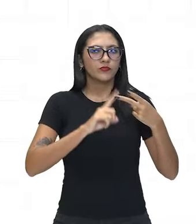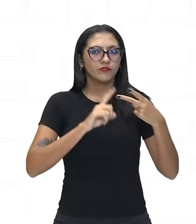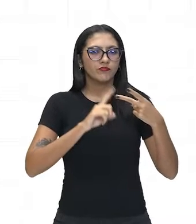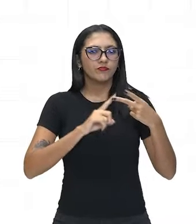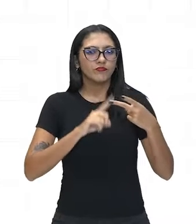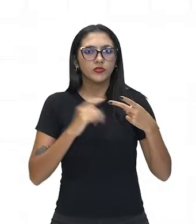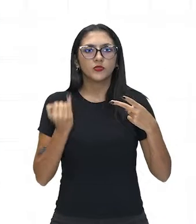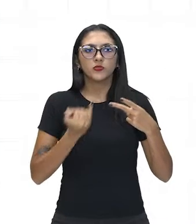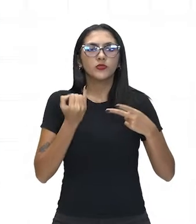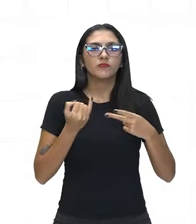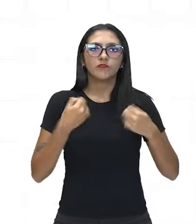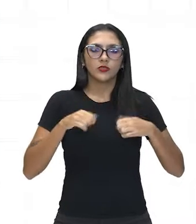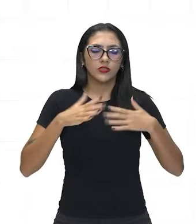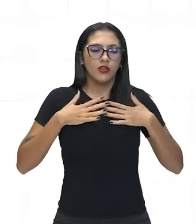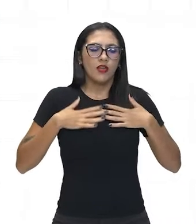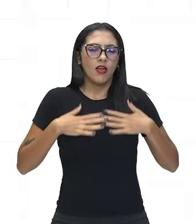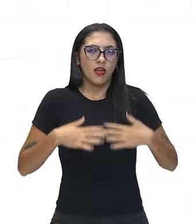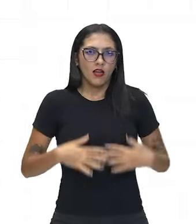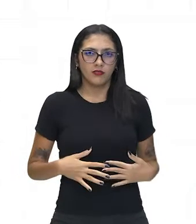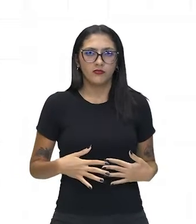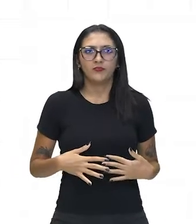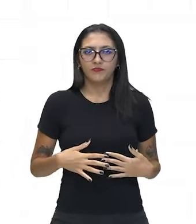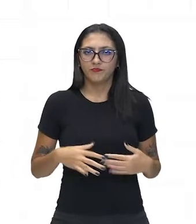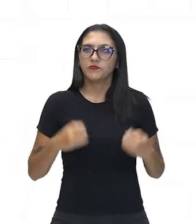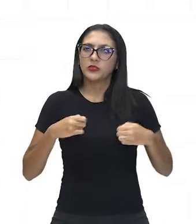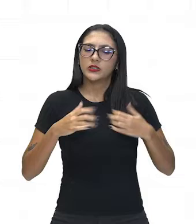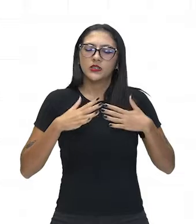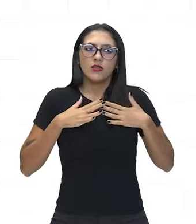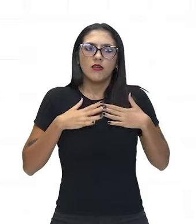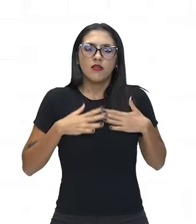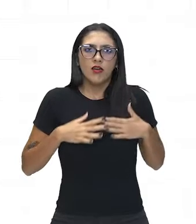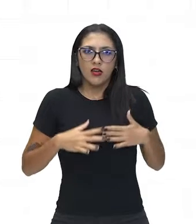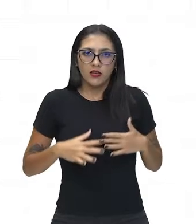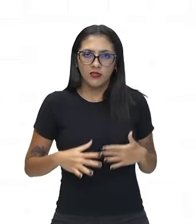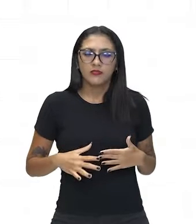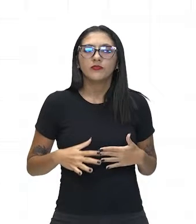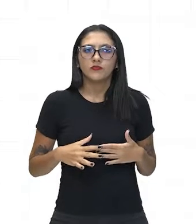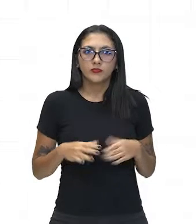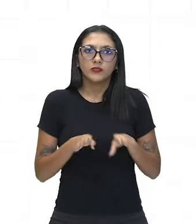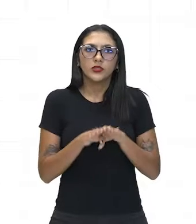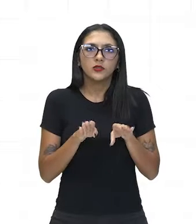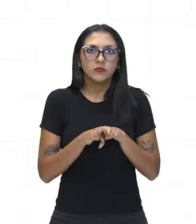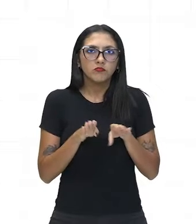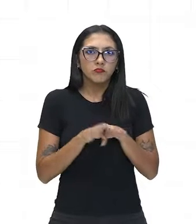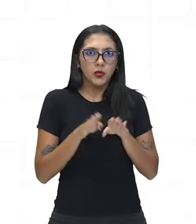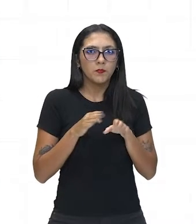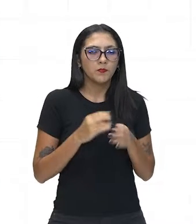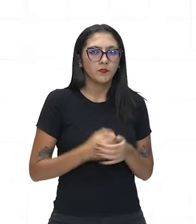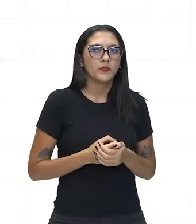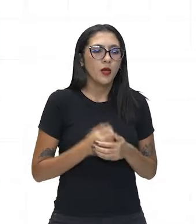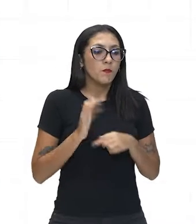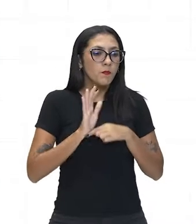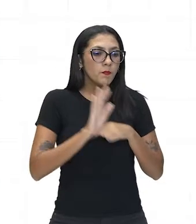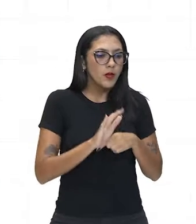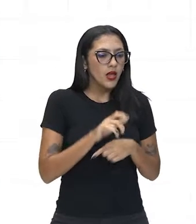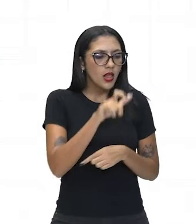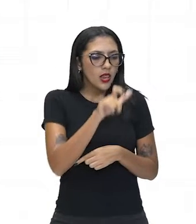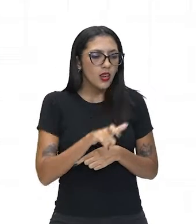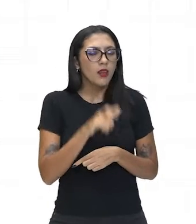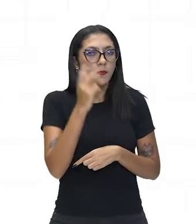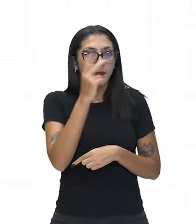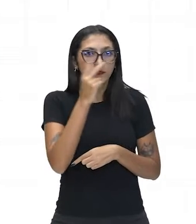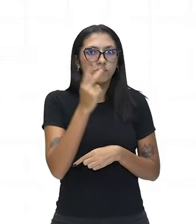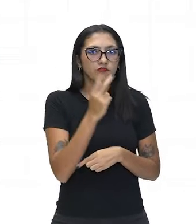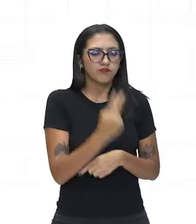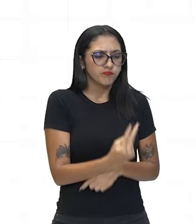é manter a calma, a serenidade e transmitir confiança para a pessoa que está sendo